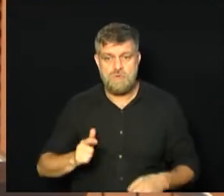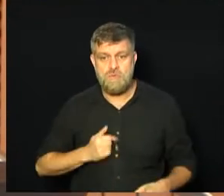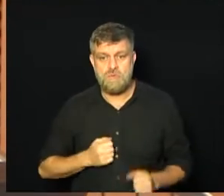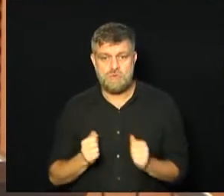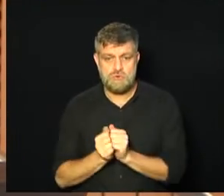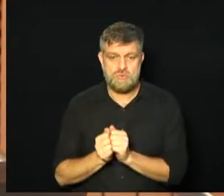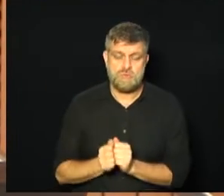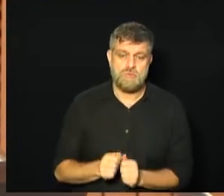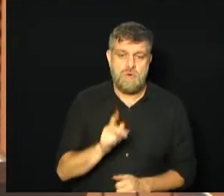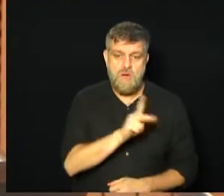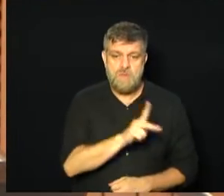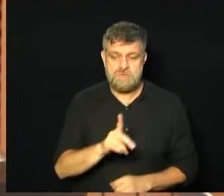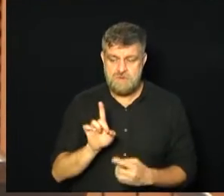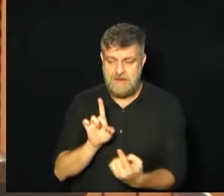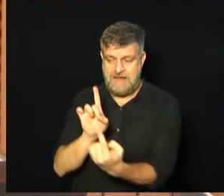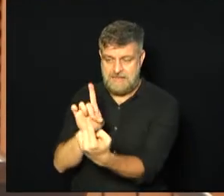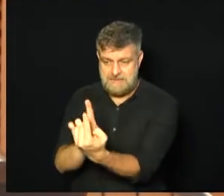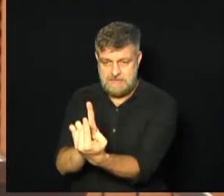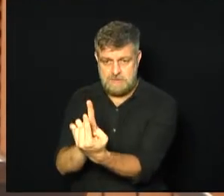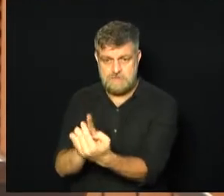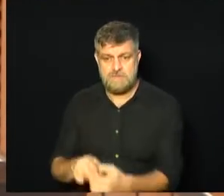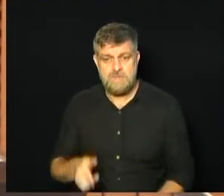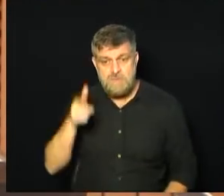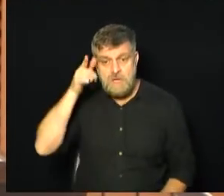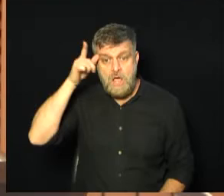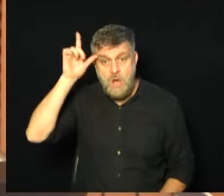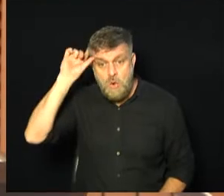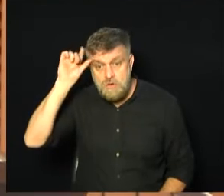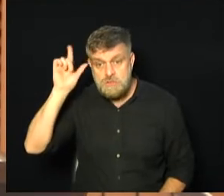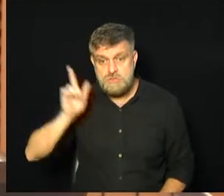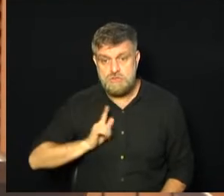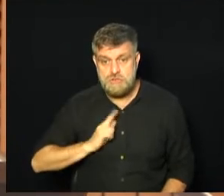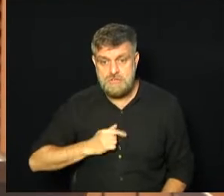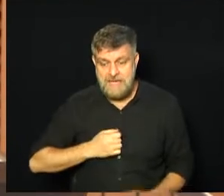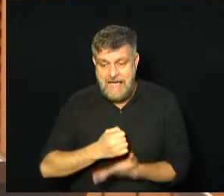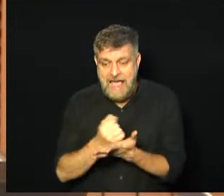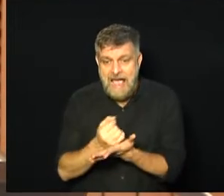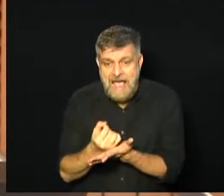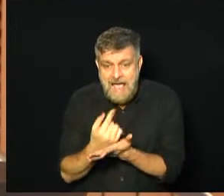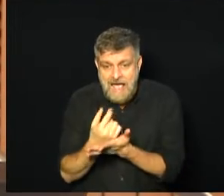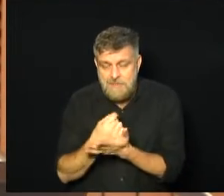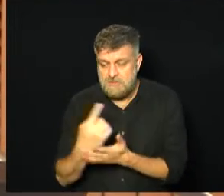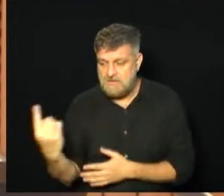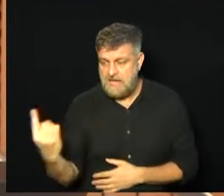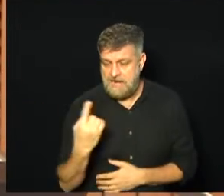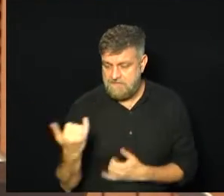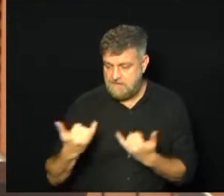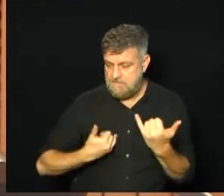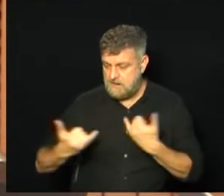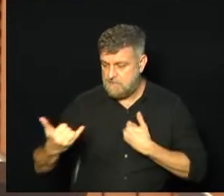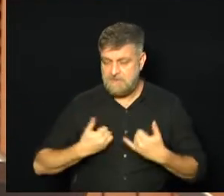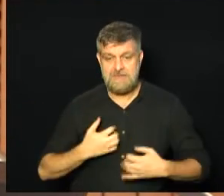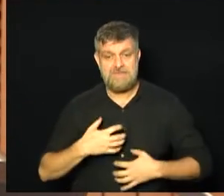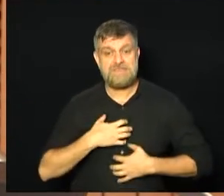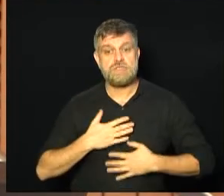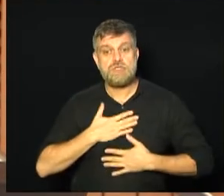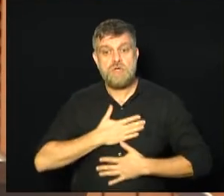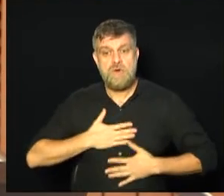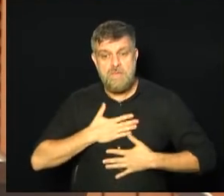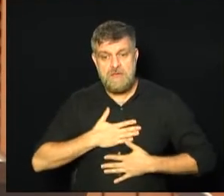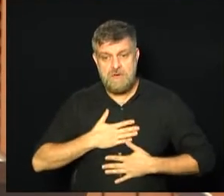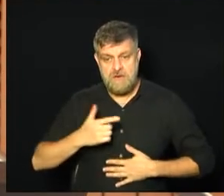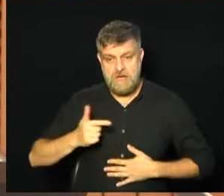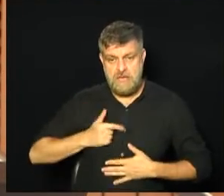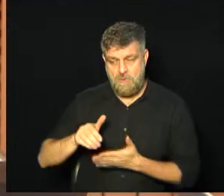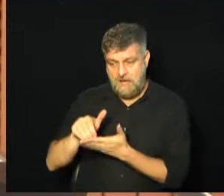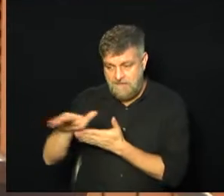com outro colega que atende lá também, e ontem ela retornou, tinha um retorno para pegar umas medicações, e ela foi me contar que estava bem. E lá atrás, quando eu afastei do trabalho por uma